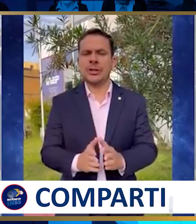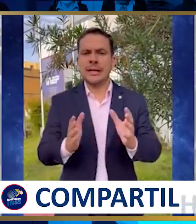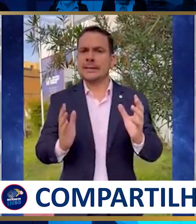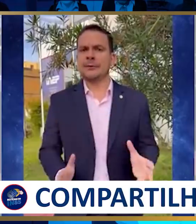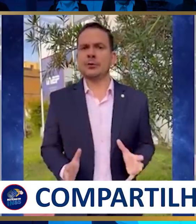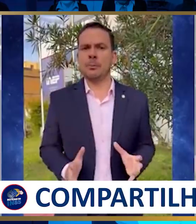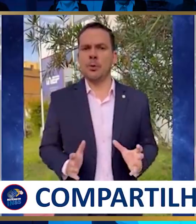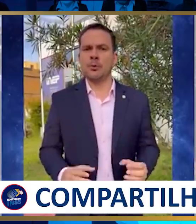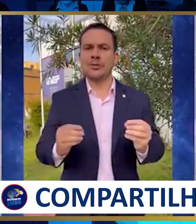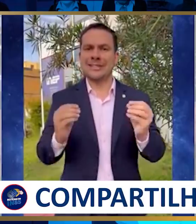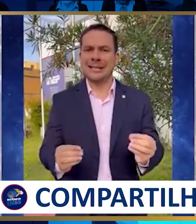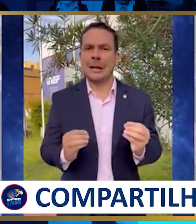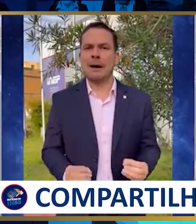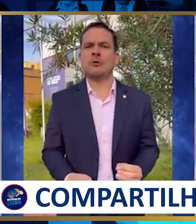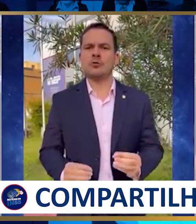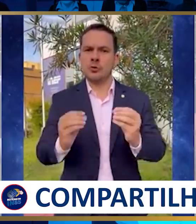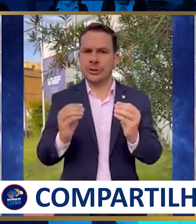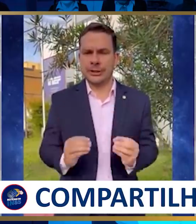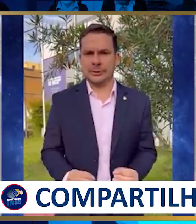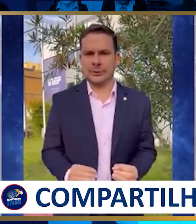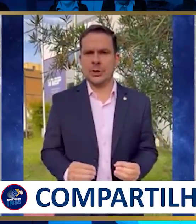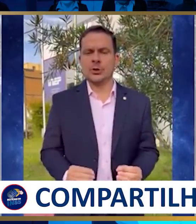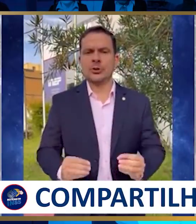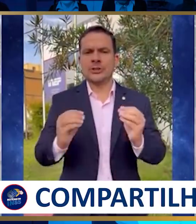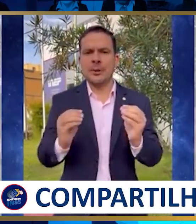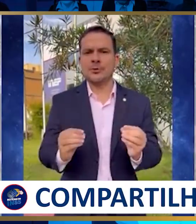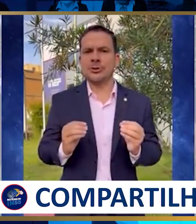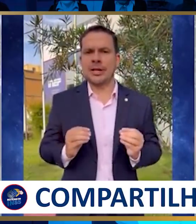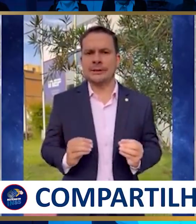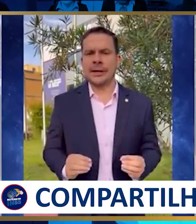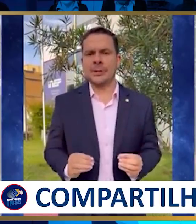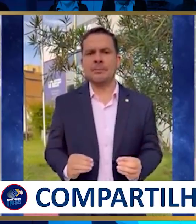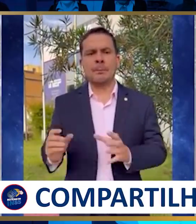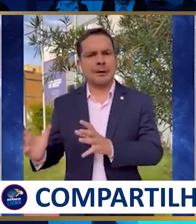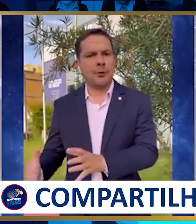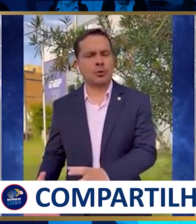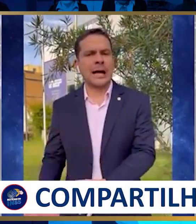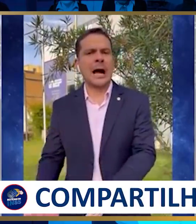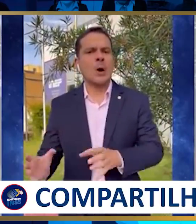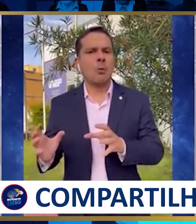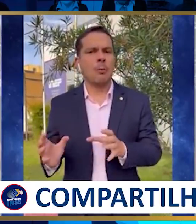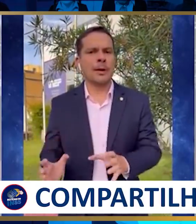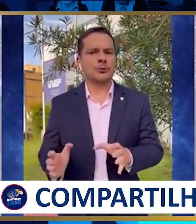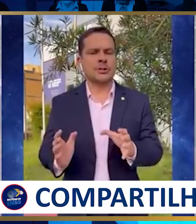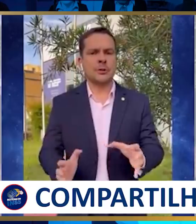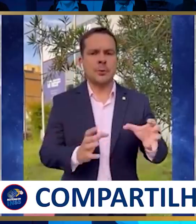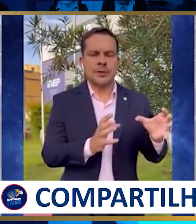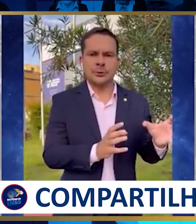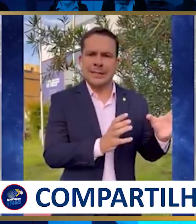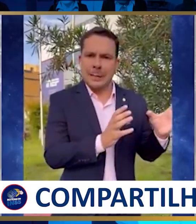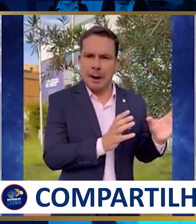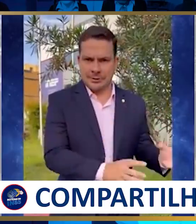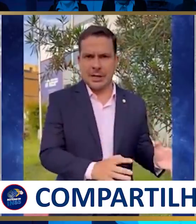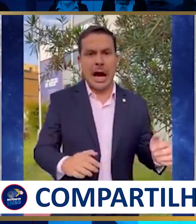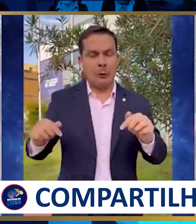pensionista, servidor público, você que trabalha com os consignados. Nós temos uma estratégia para voltar o aumento de 5